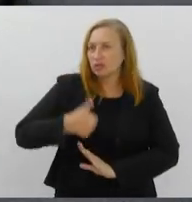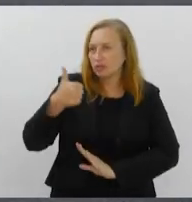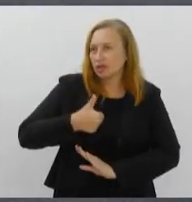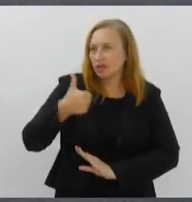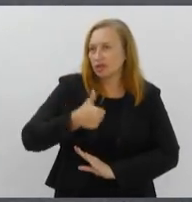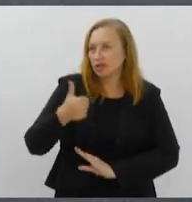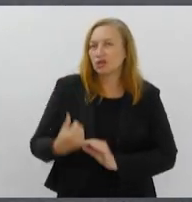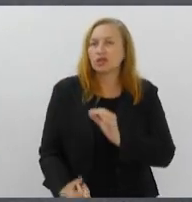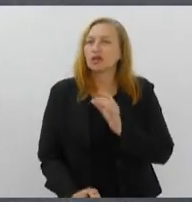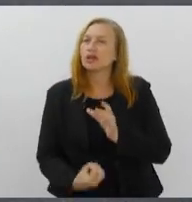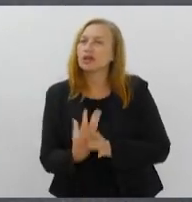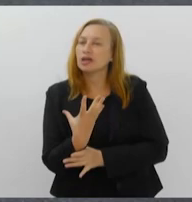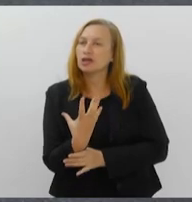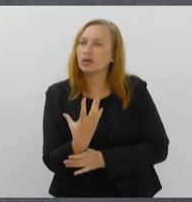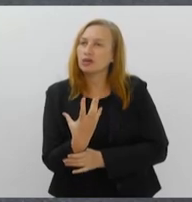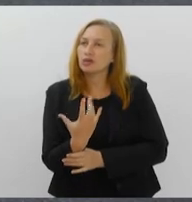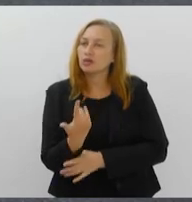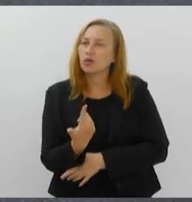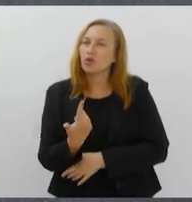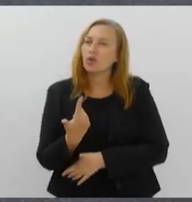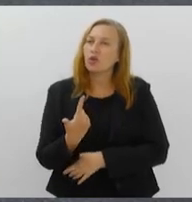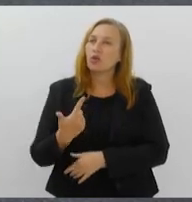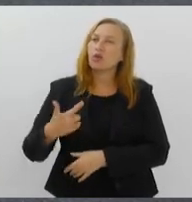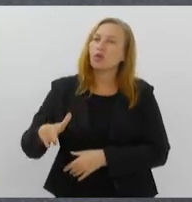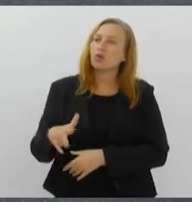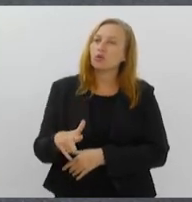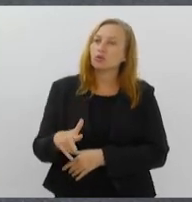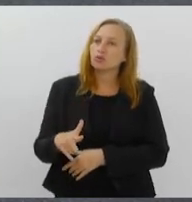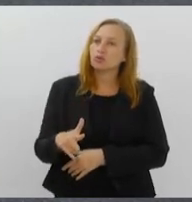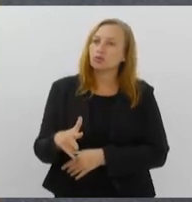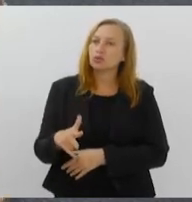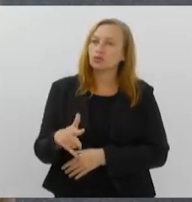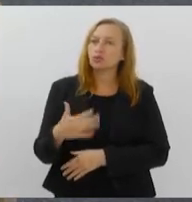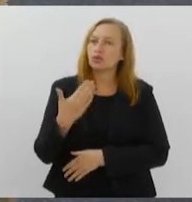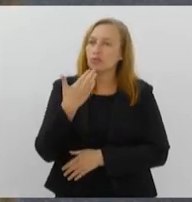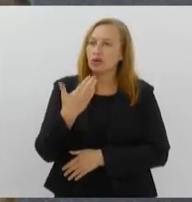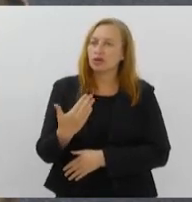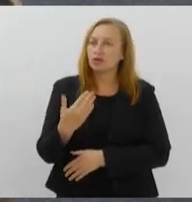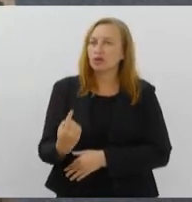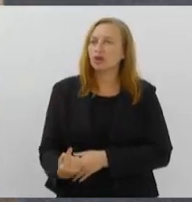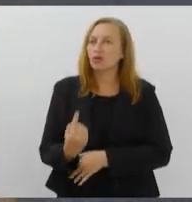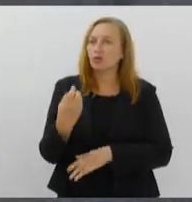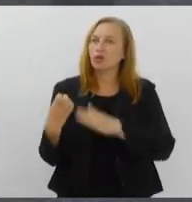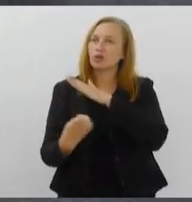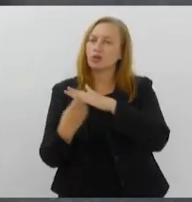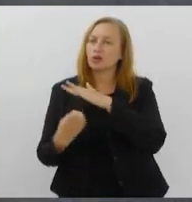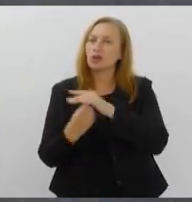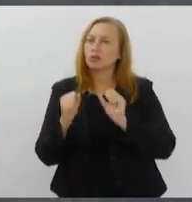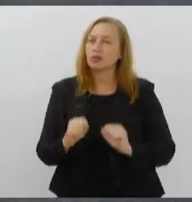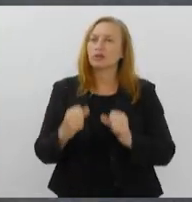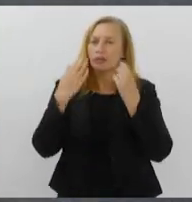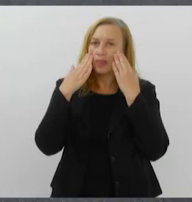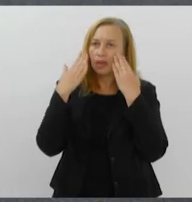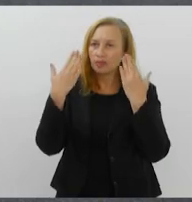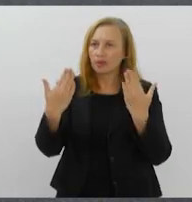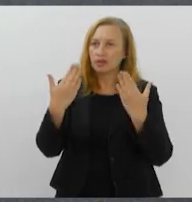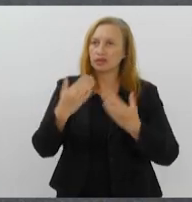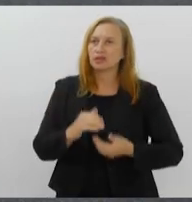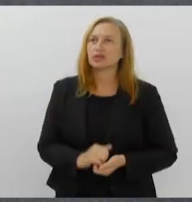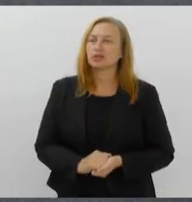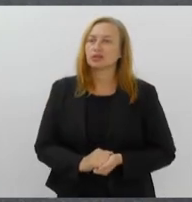é que criava outros requisitos para que uma empresa pudesse se apresentar